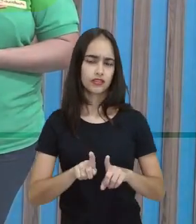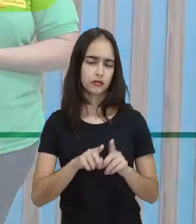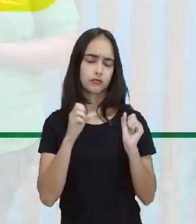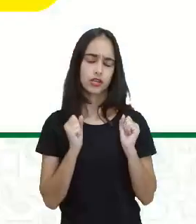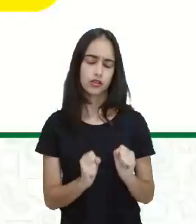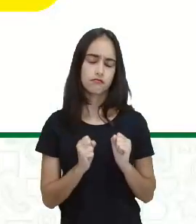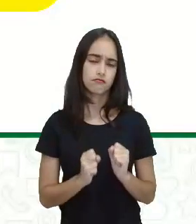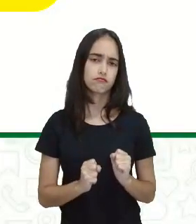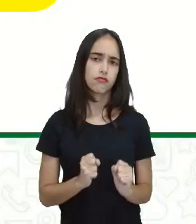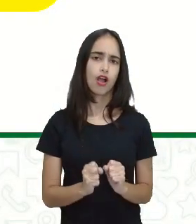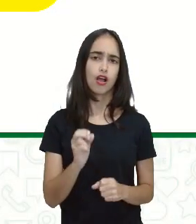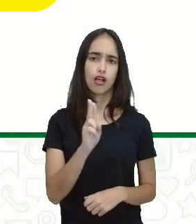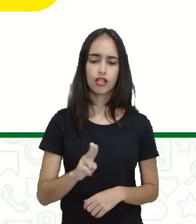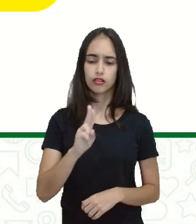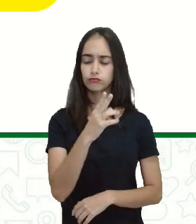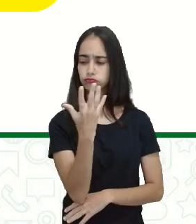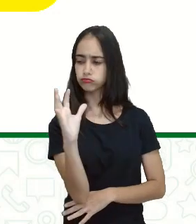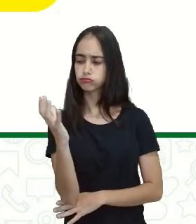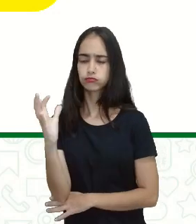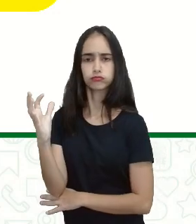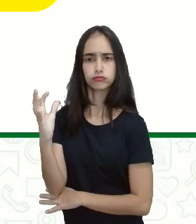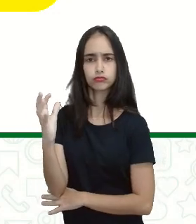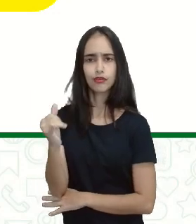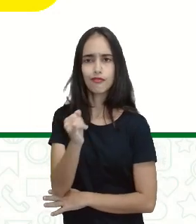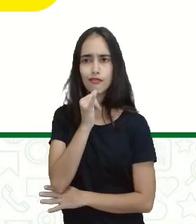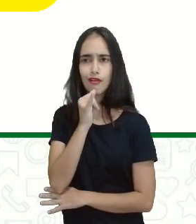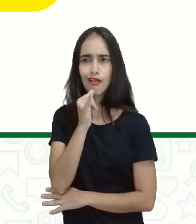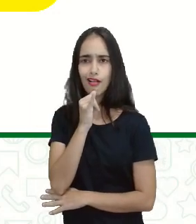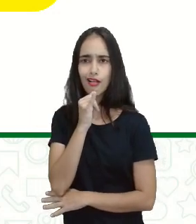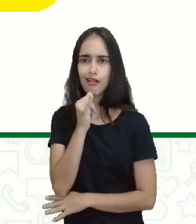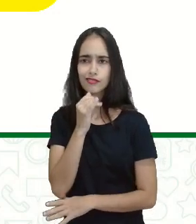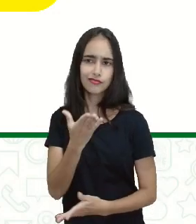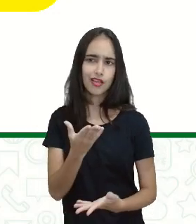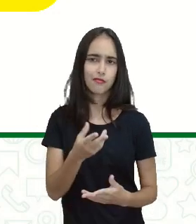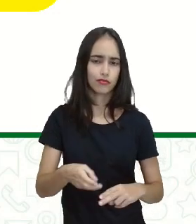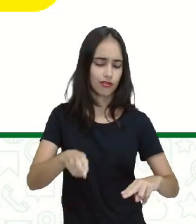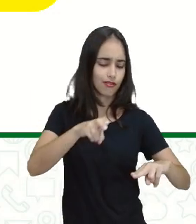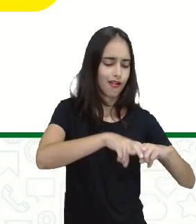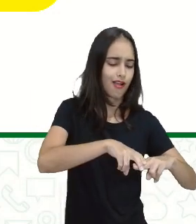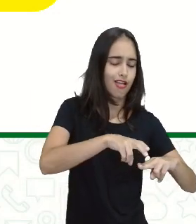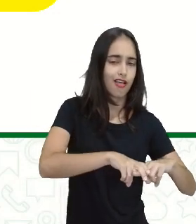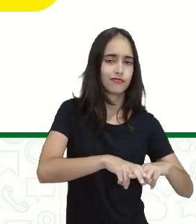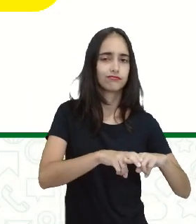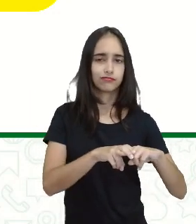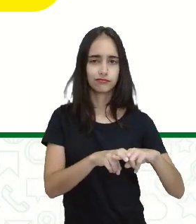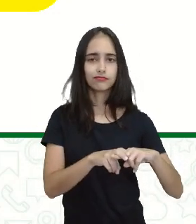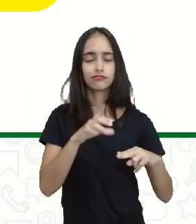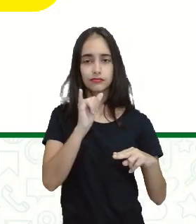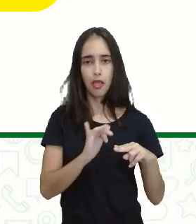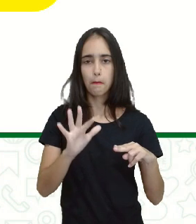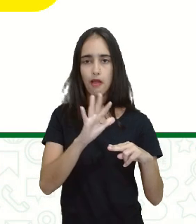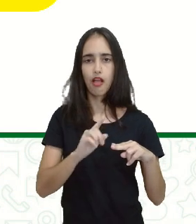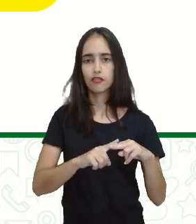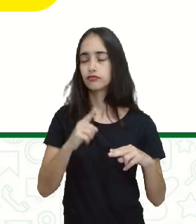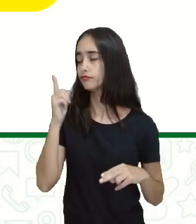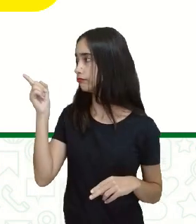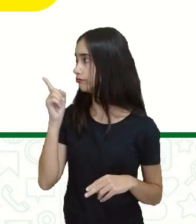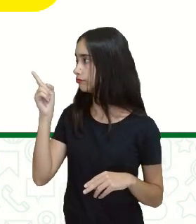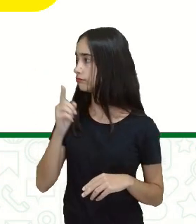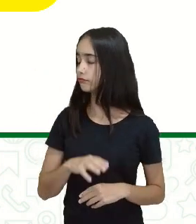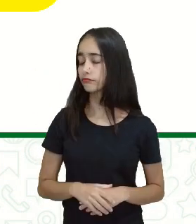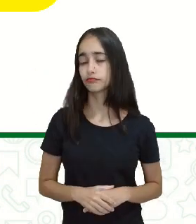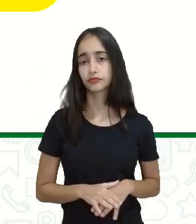vegetal. Por exemplo, o móvel. A gente está vendo aí na tela uma cadeira. A cadeira,